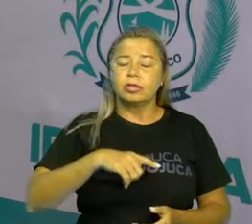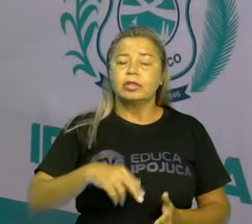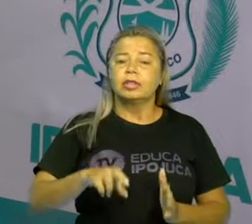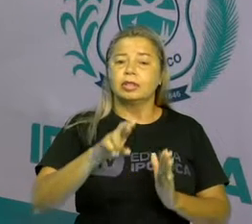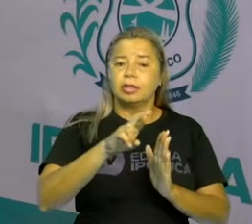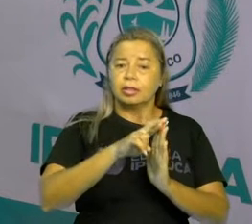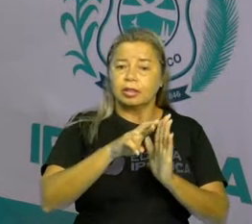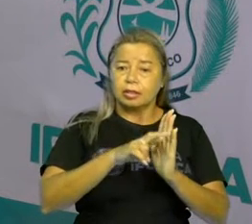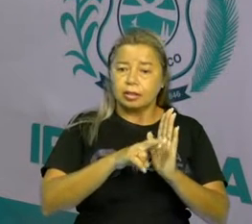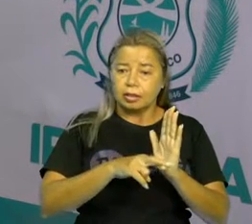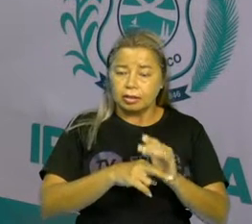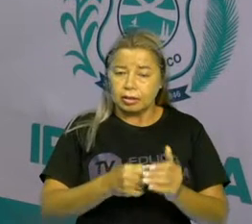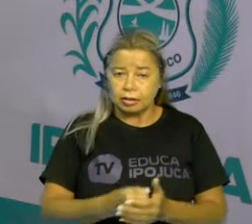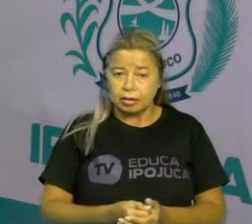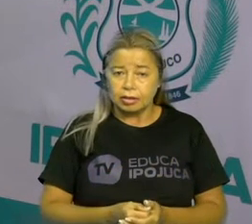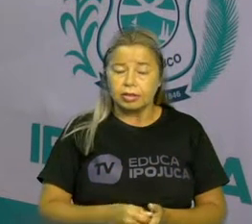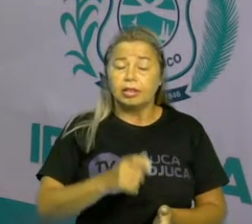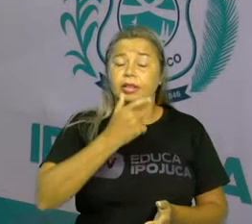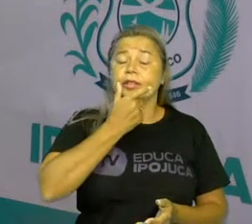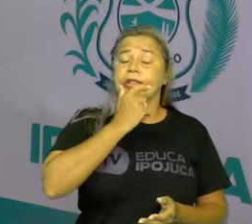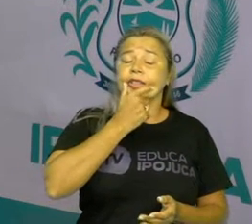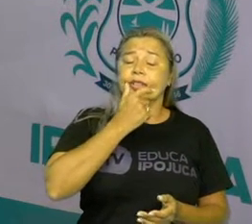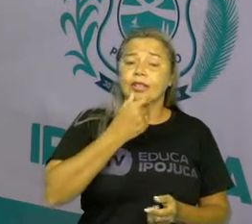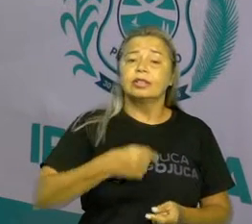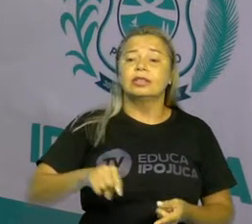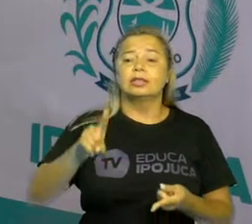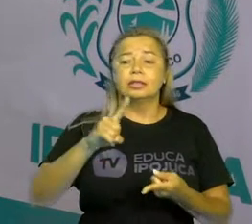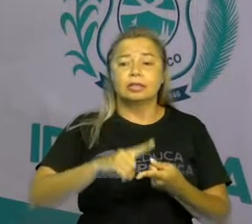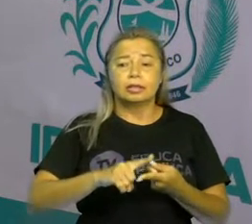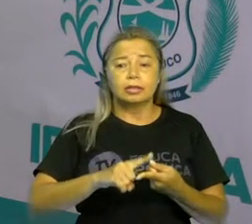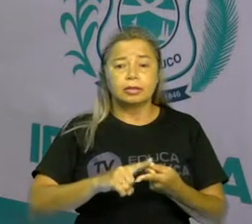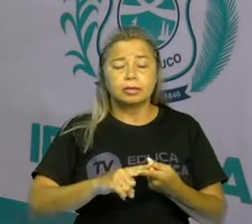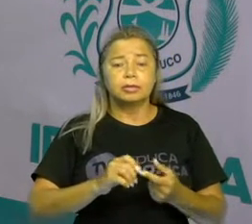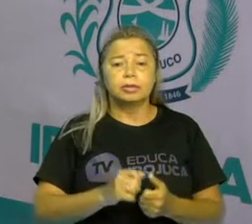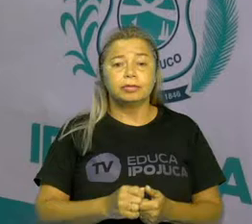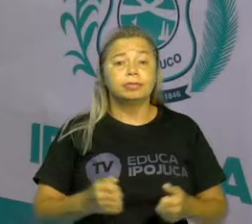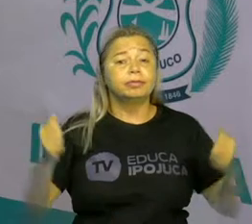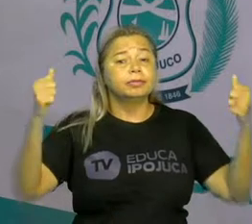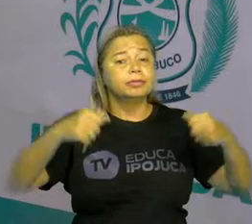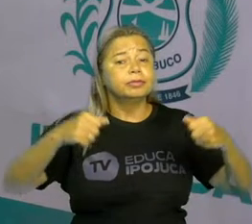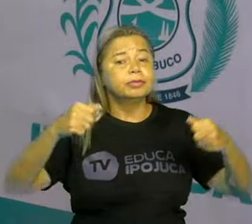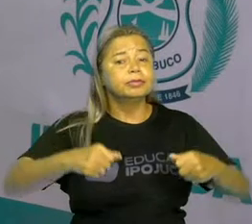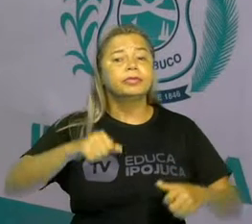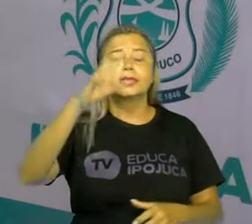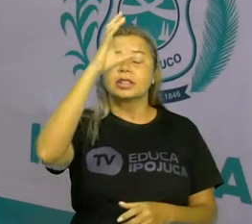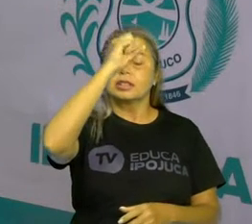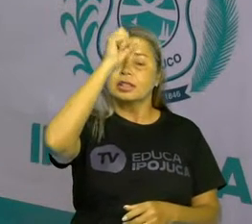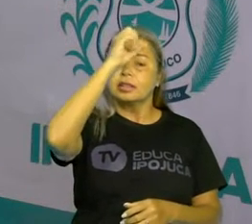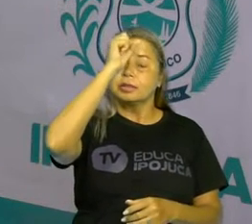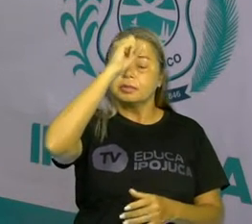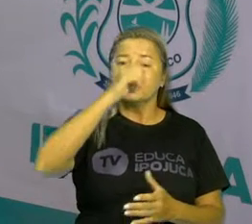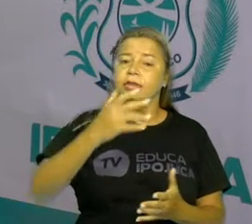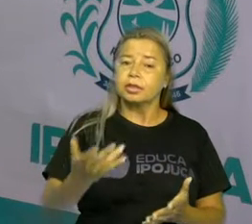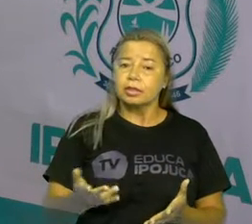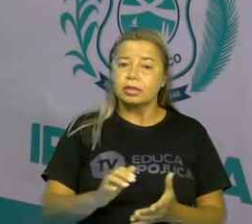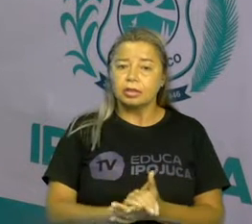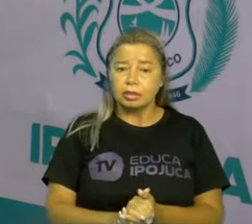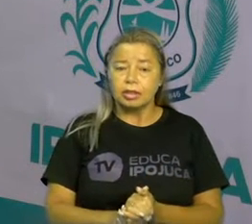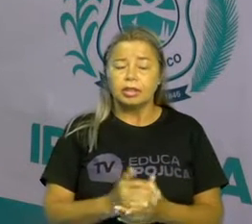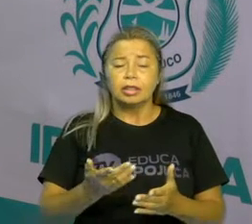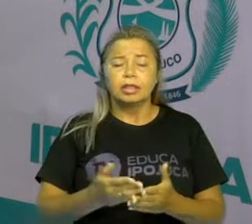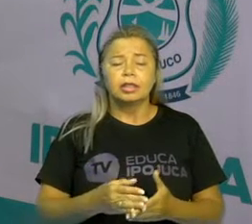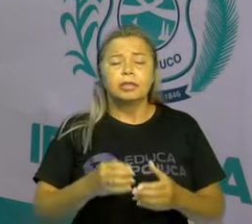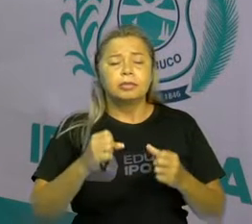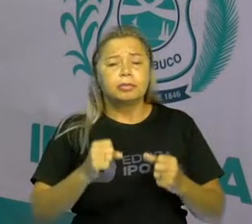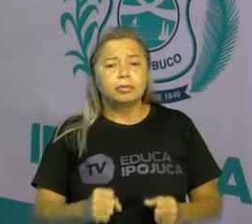geral, o mesmo acontece em inglês. E nós temos que aprender quais são essas exceções, que no caso nós podemos